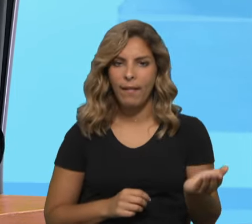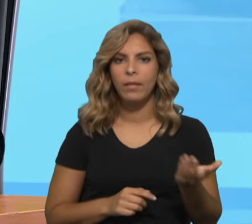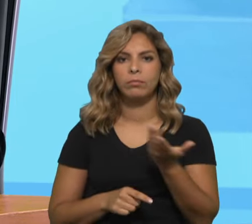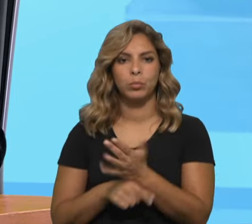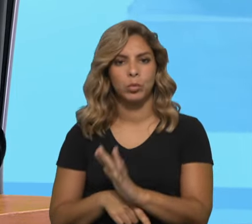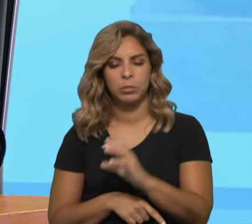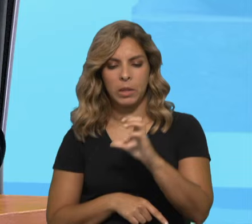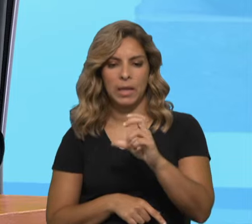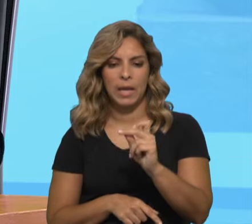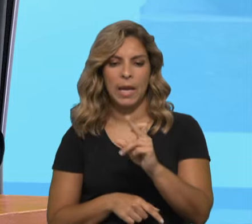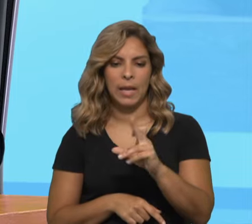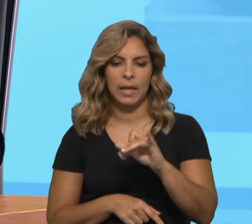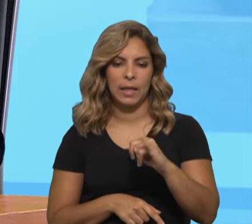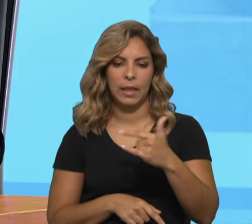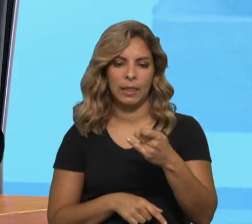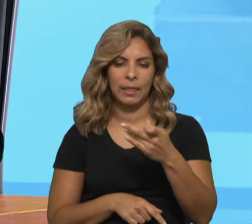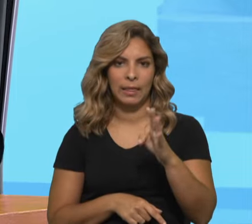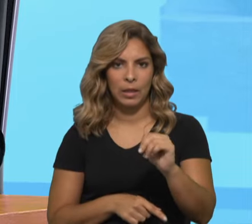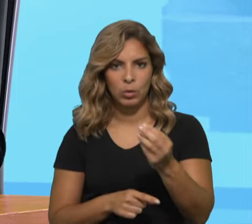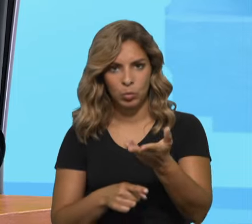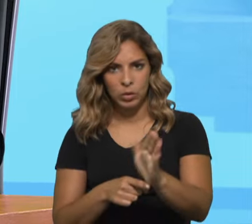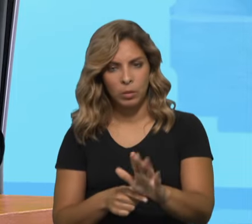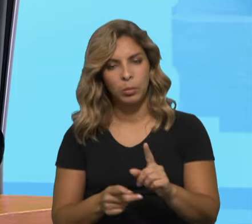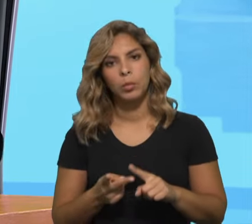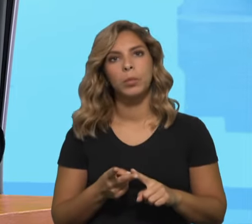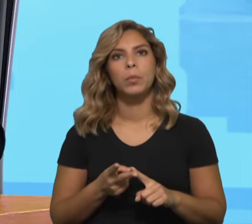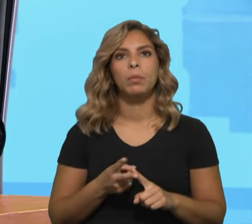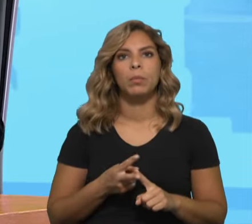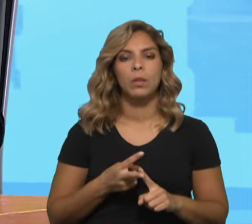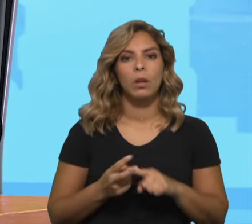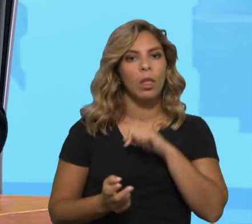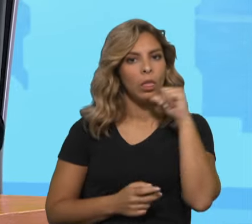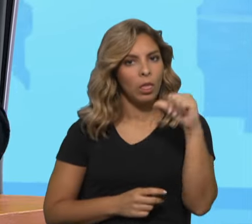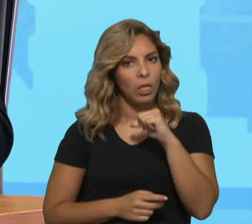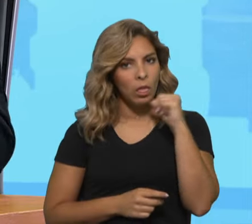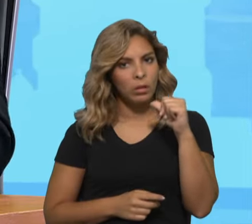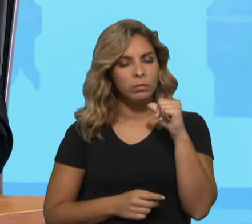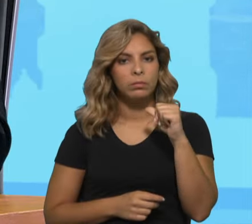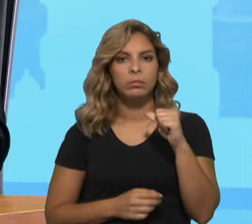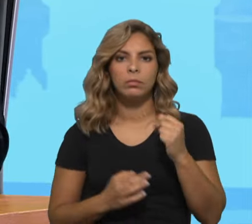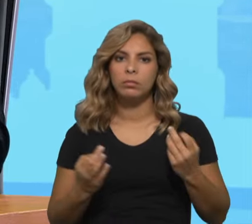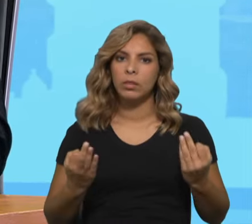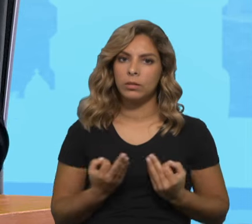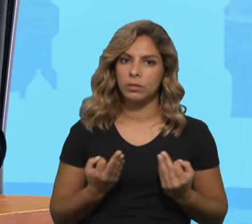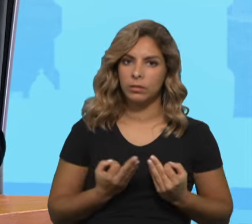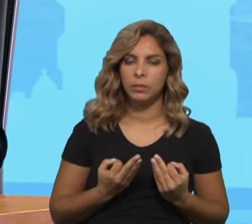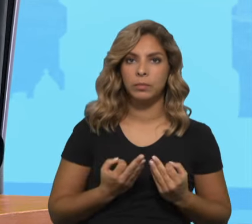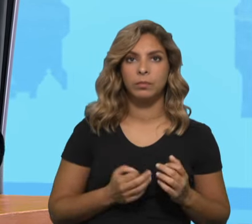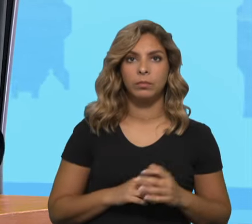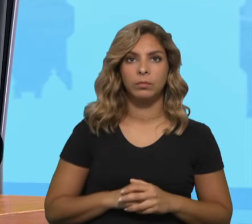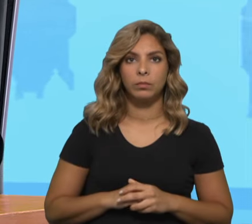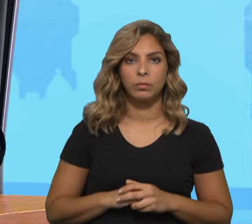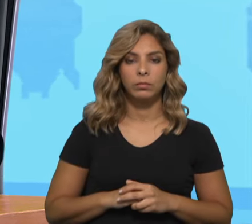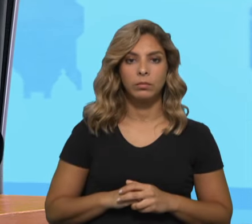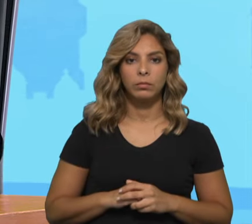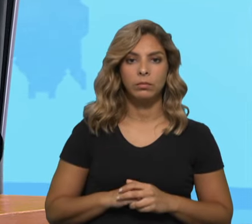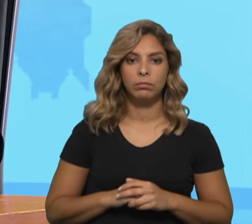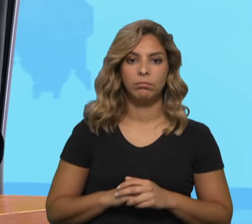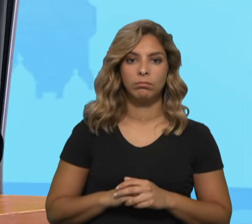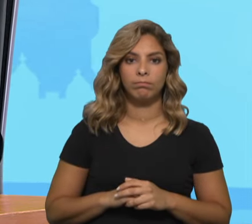Caritas, prestam serviço a setores que são precisamente esses que são de